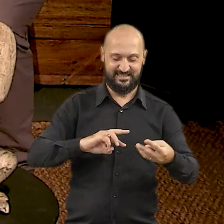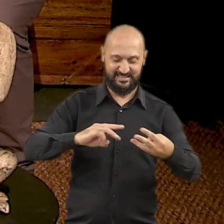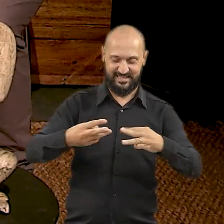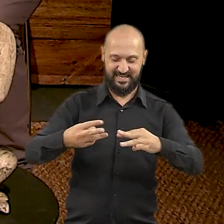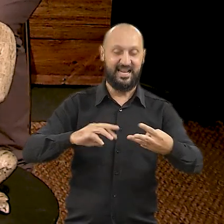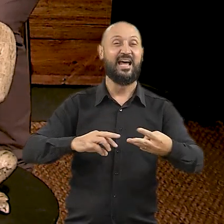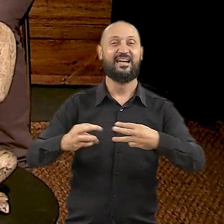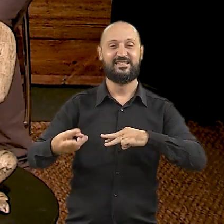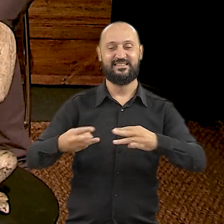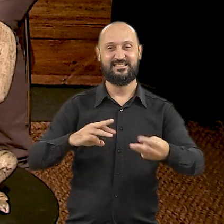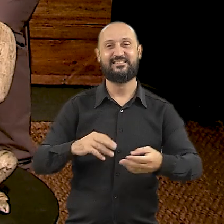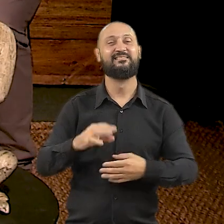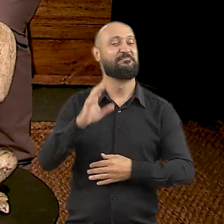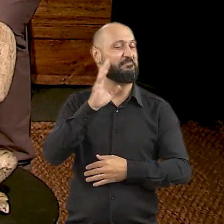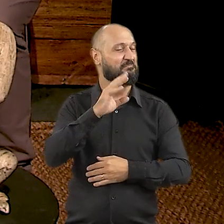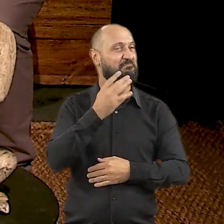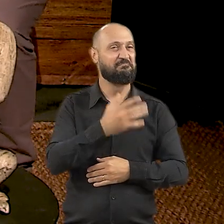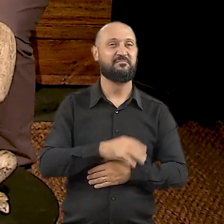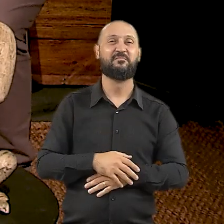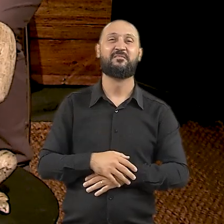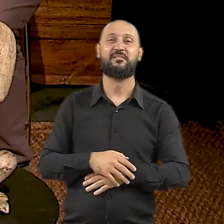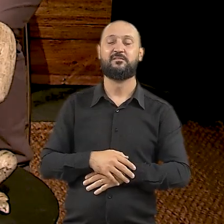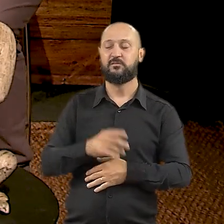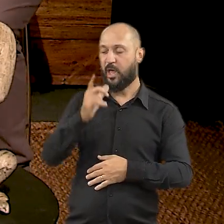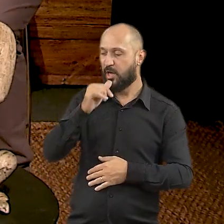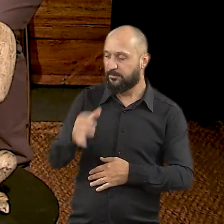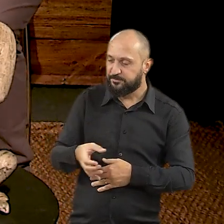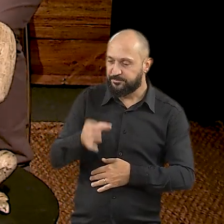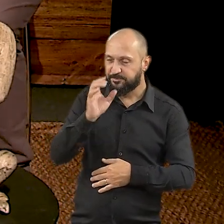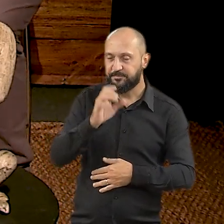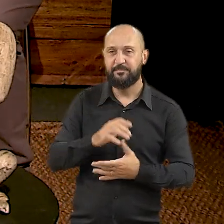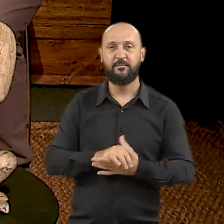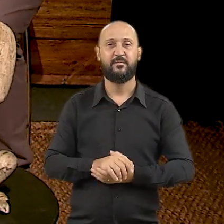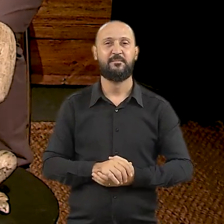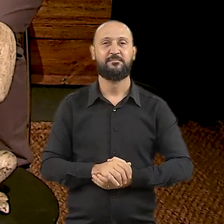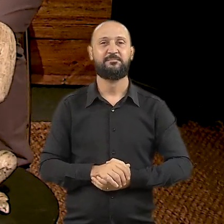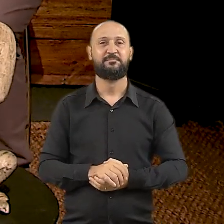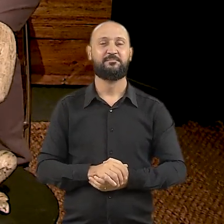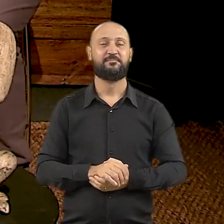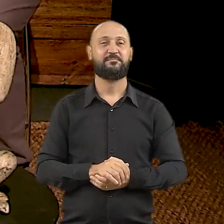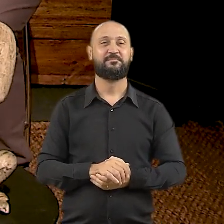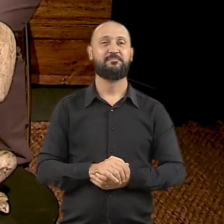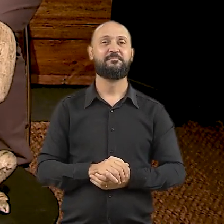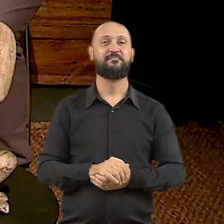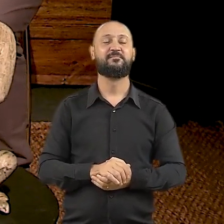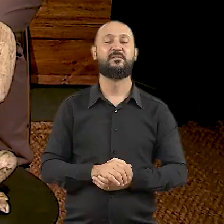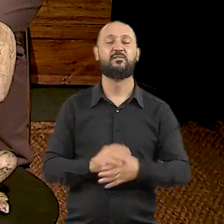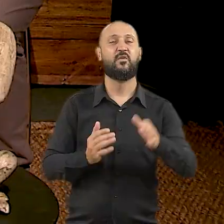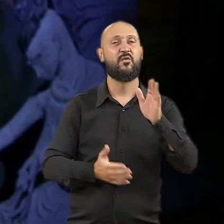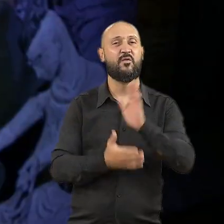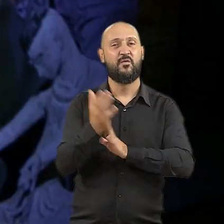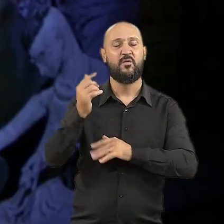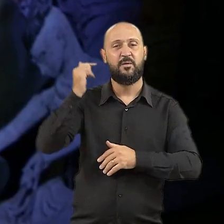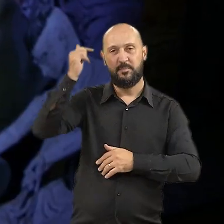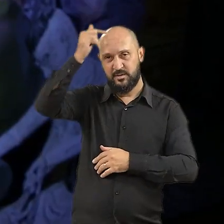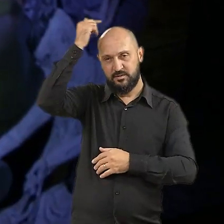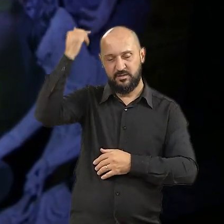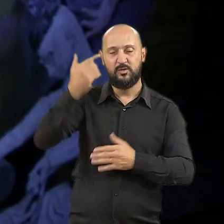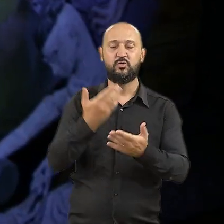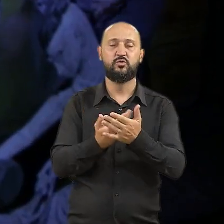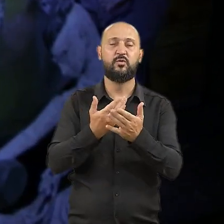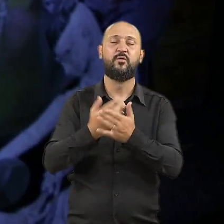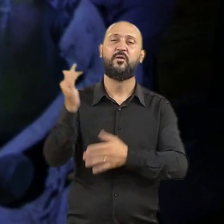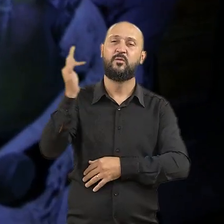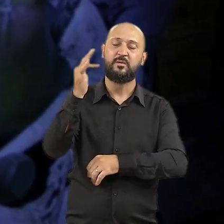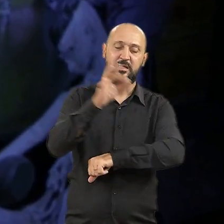ternárias. Que legal, Edu. Deixa eu tomar um gole d'água. Então aí você ia para Santos, fez a faculdade